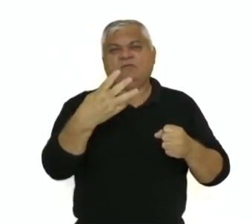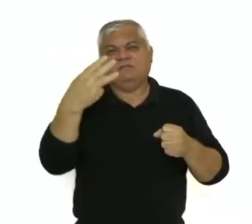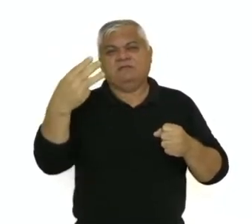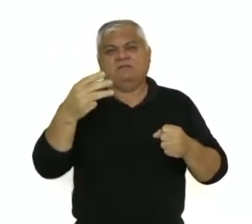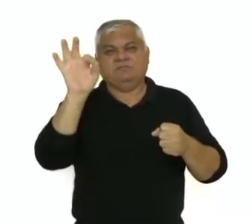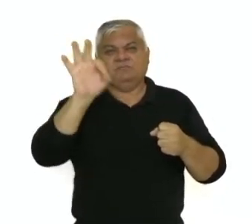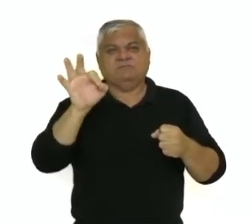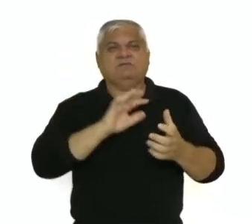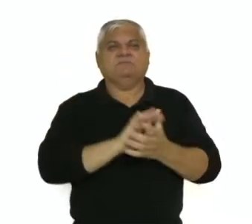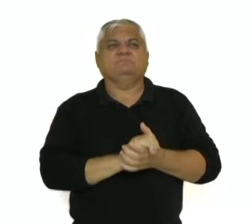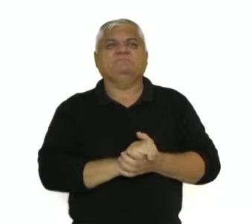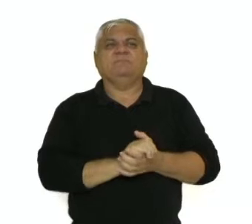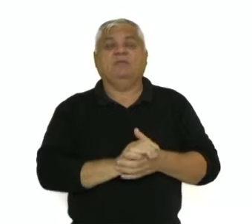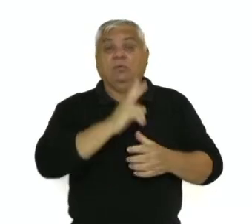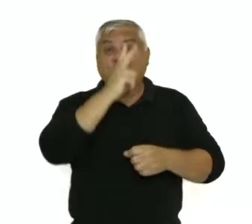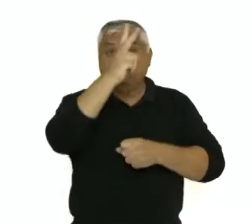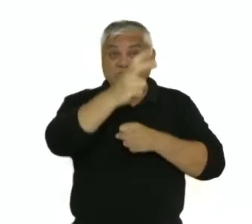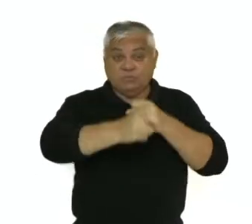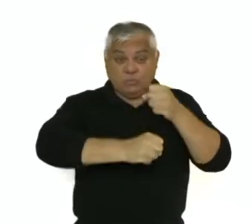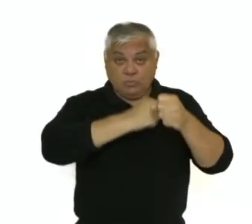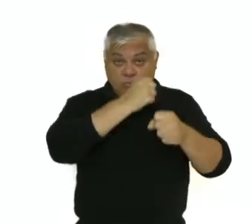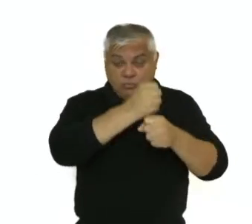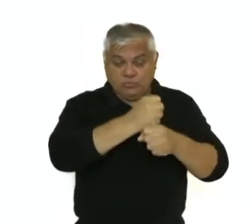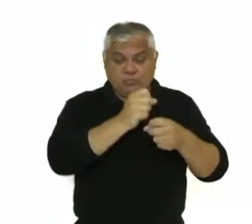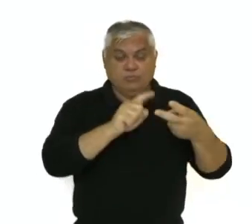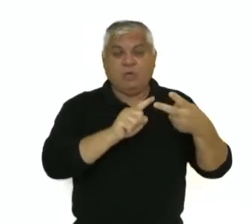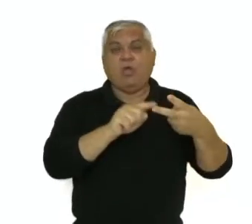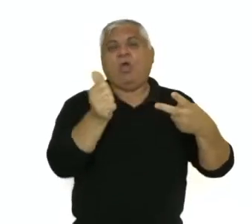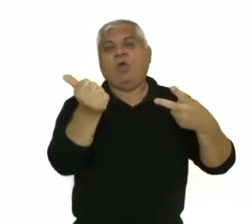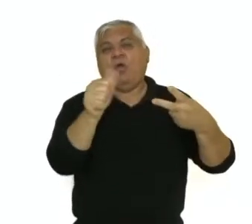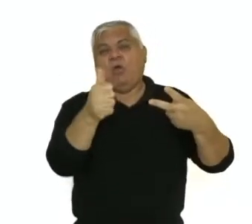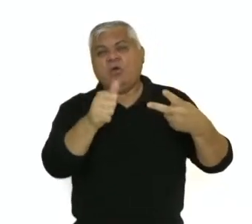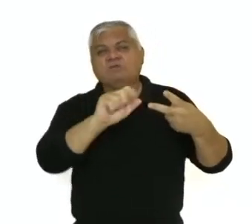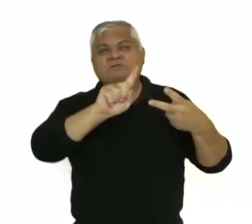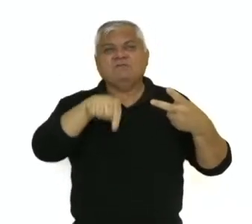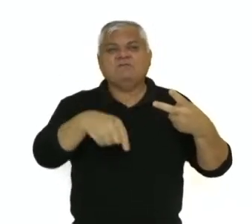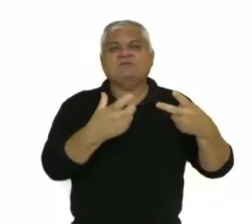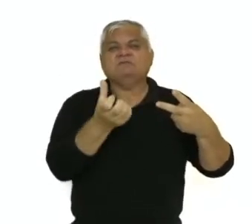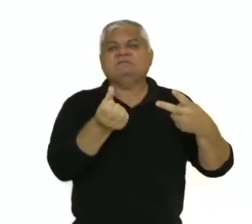10,43%. E no segundo ano foi de